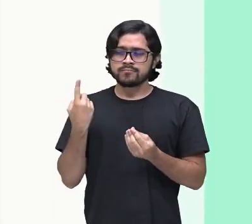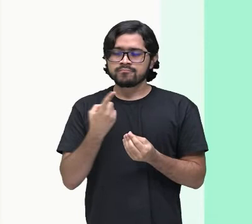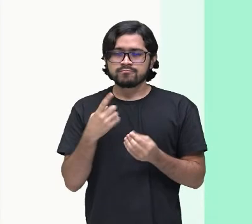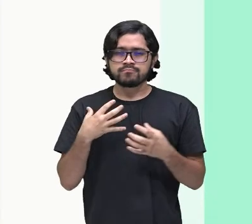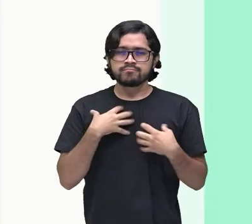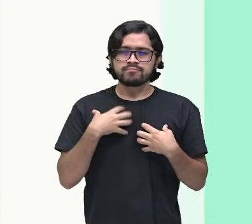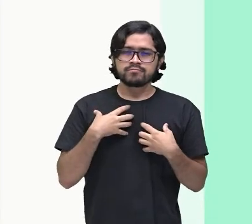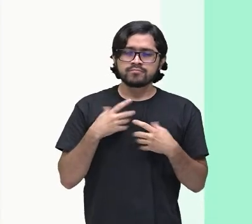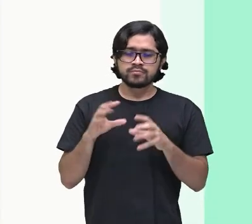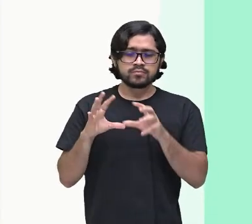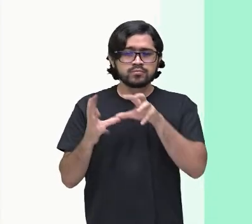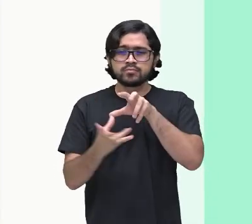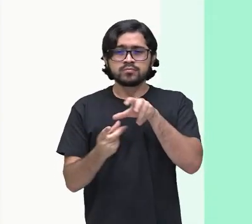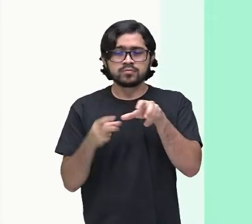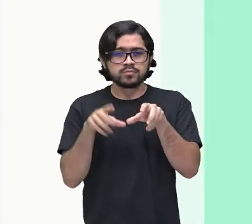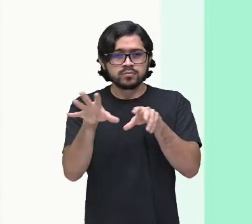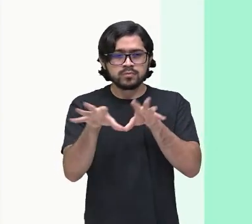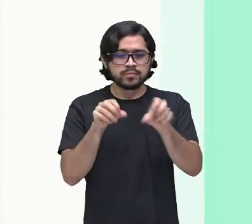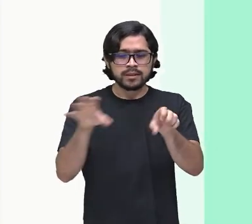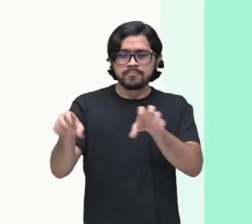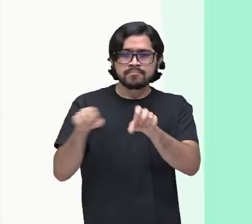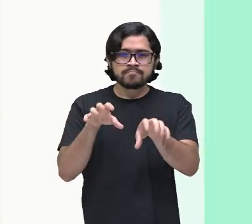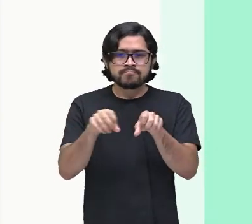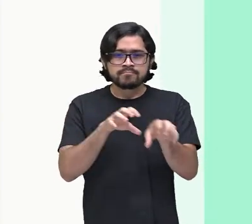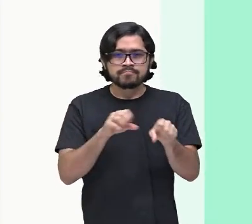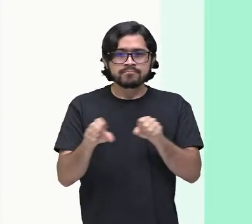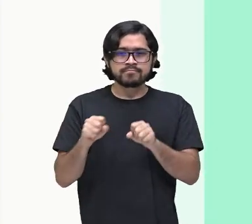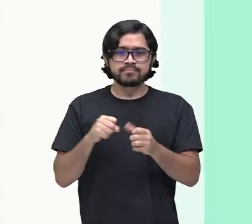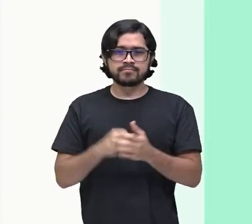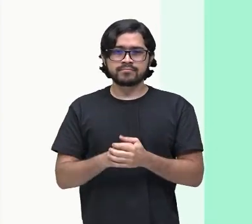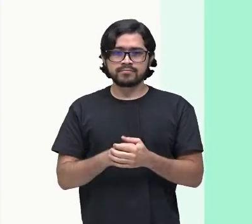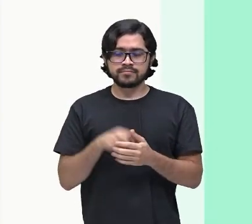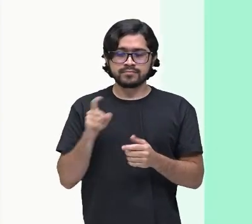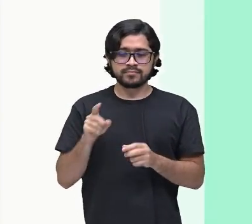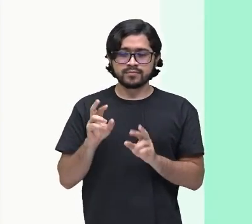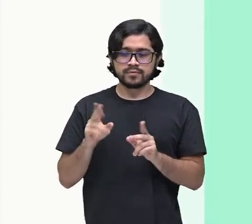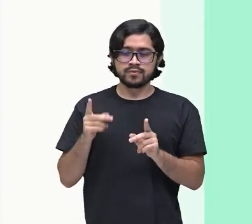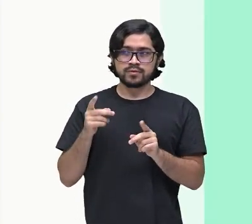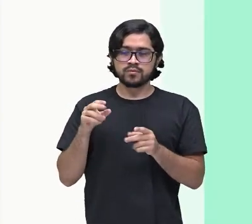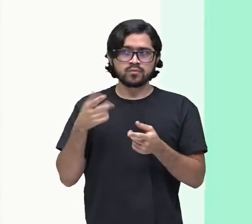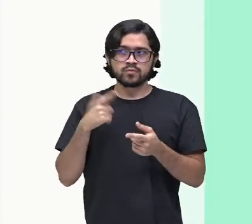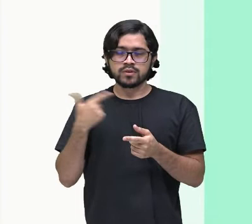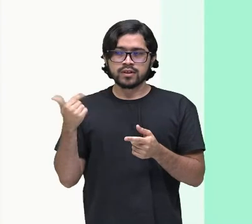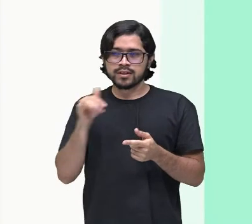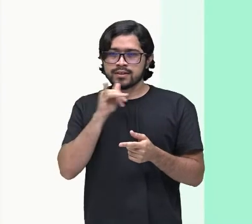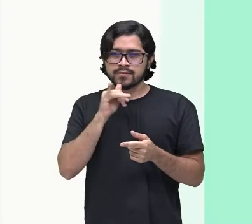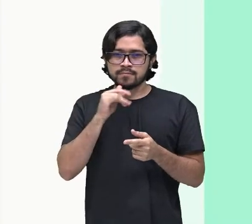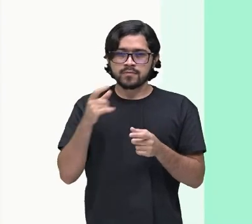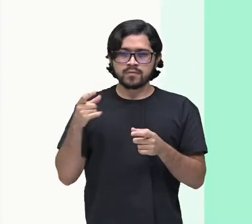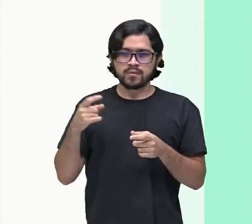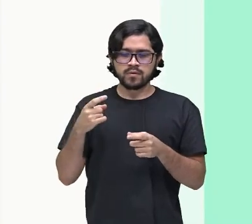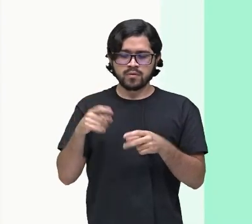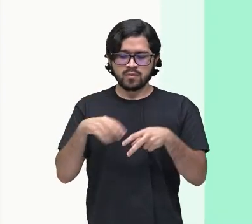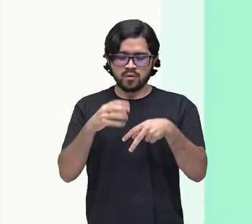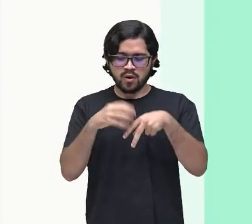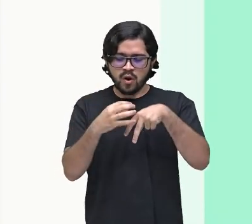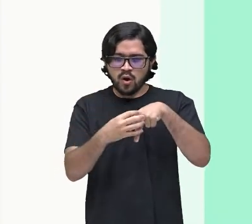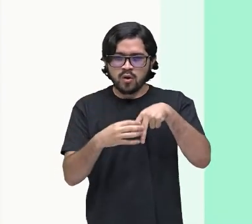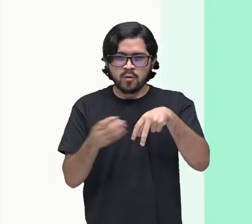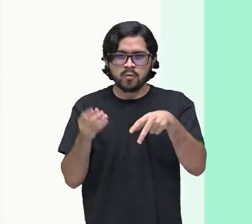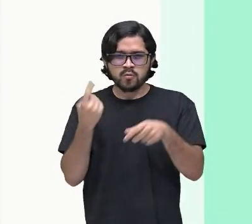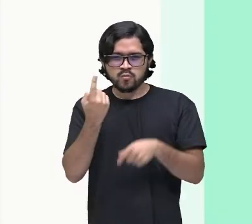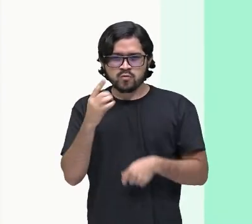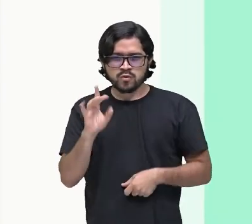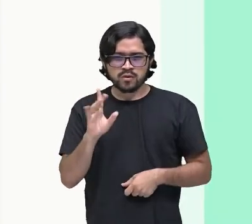nossa volta. Diferentemente dos outros sentidos, ele não ocorre em uma região específica, sendo possível a